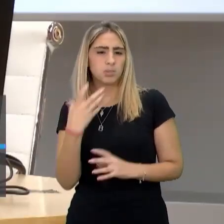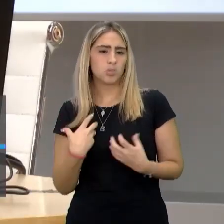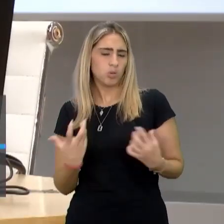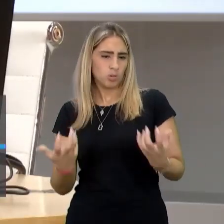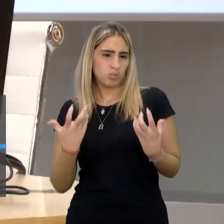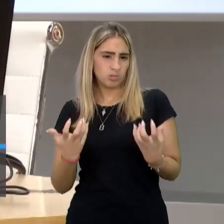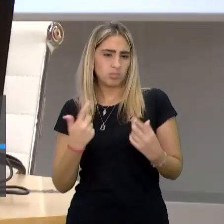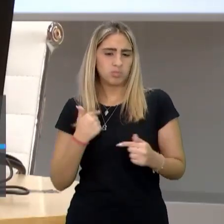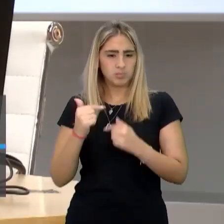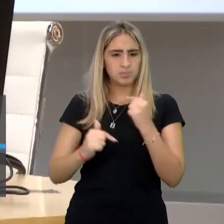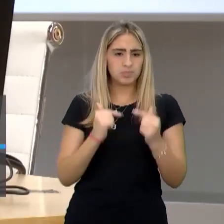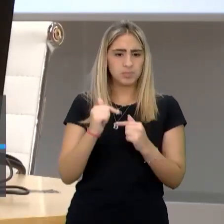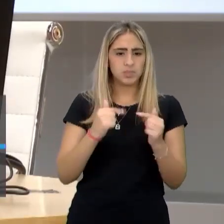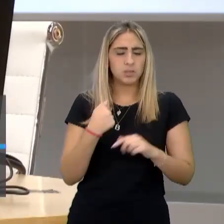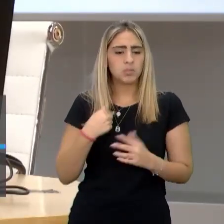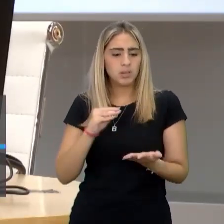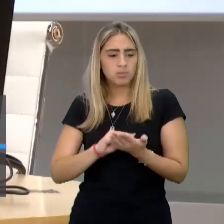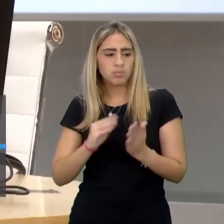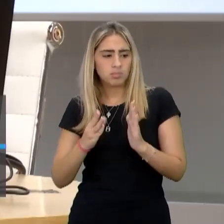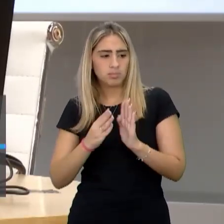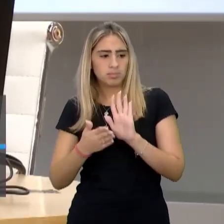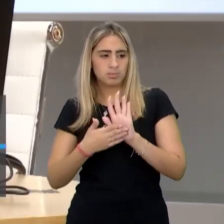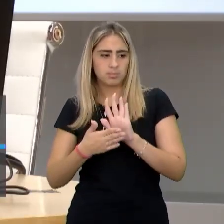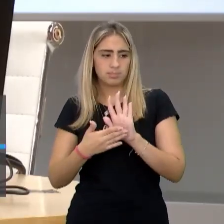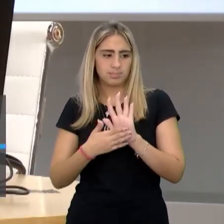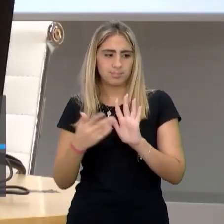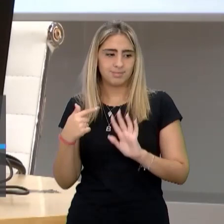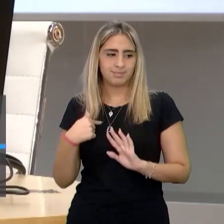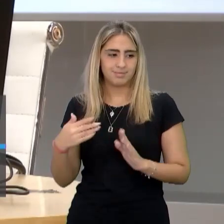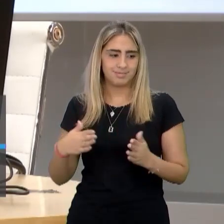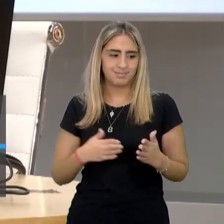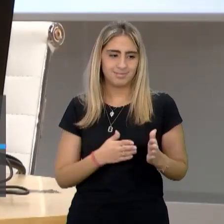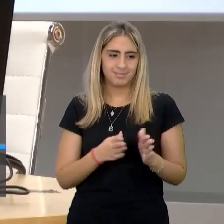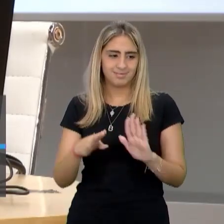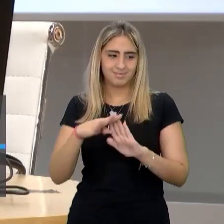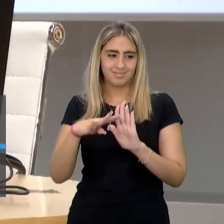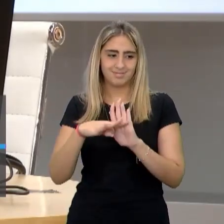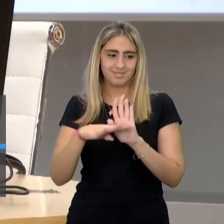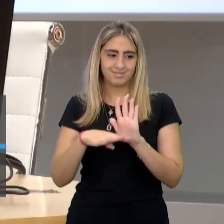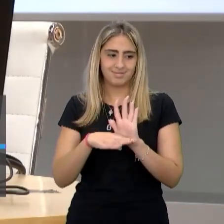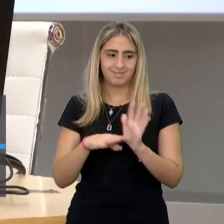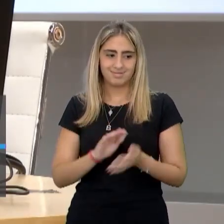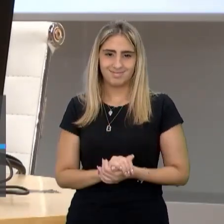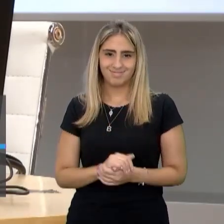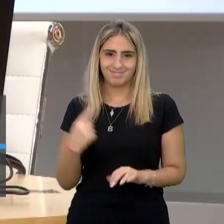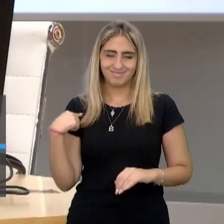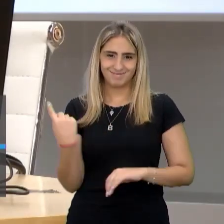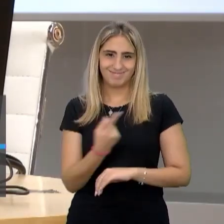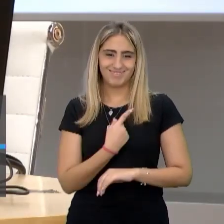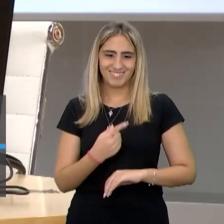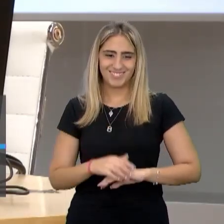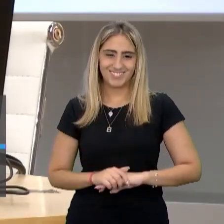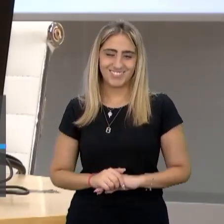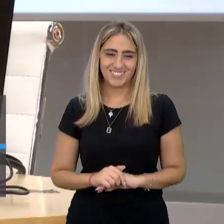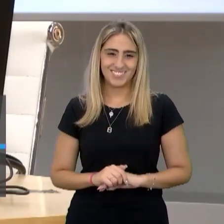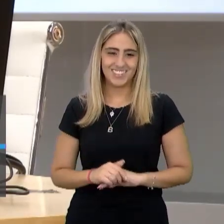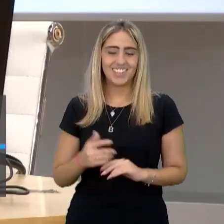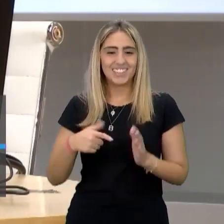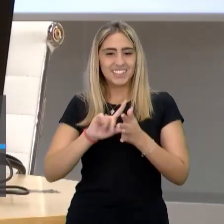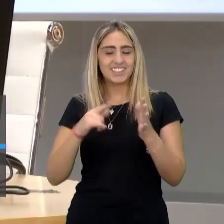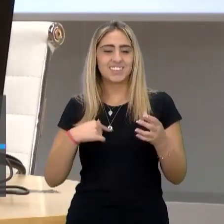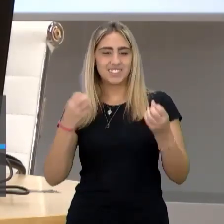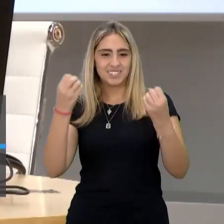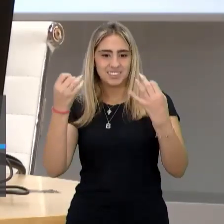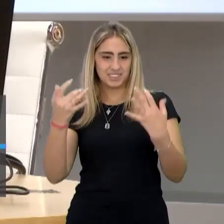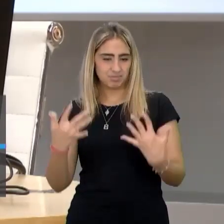trabalhar aí alguma pauta importante no alinhamento, tá bom? Muito bem. Então, antes de eu explicar aí os